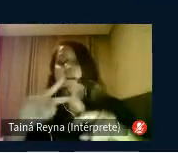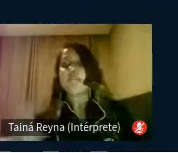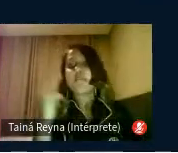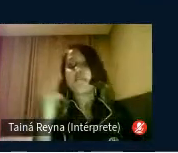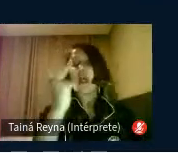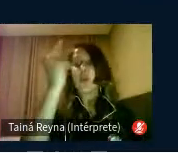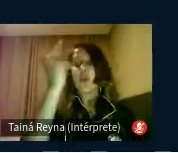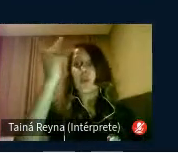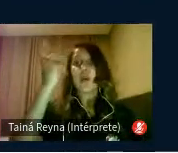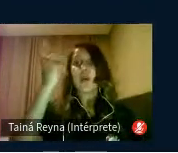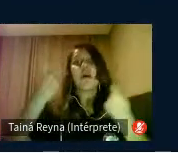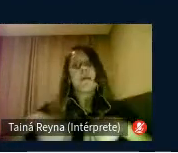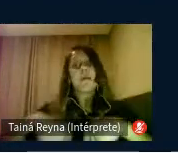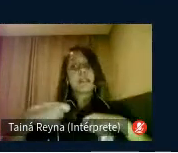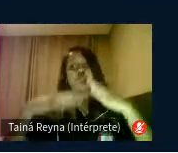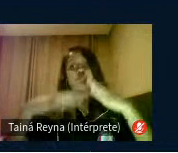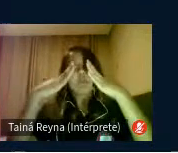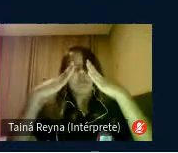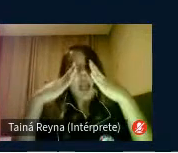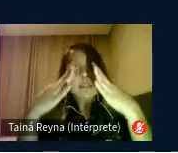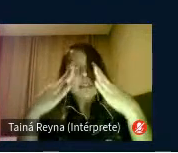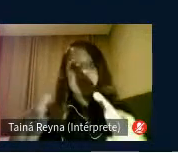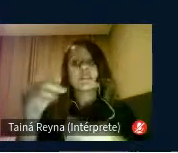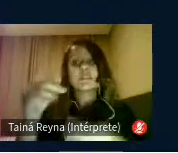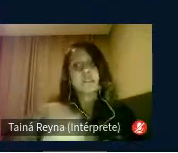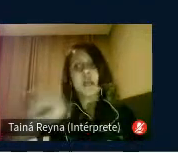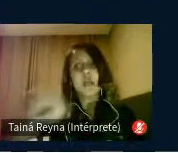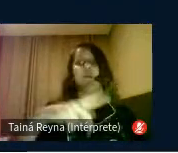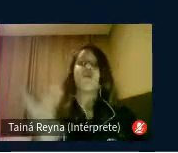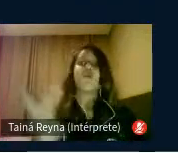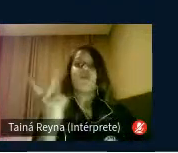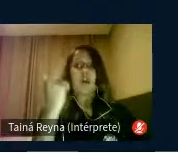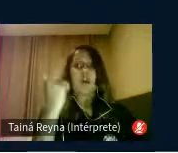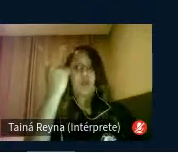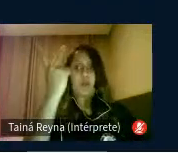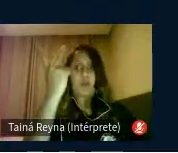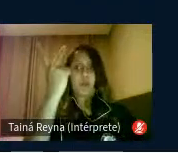aqui nessa questão dos valores. Essa questão, ela fala que um